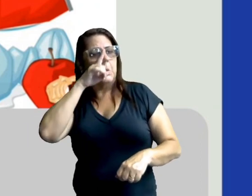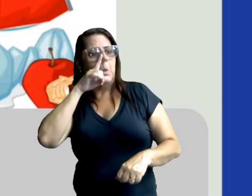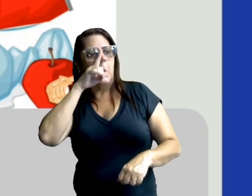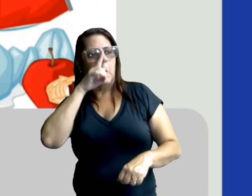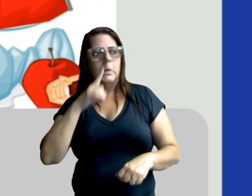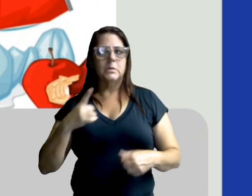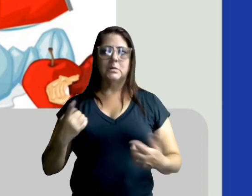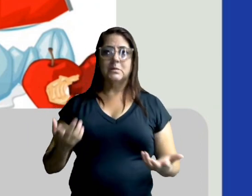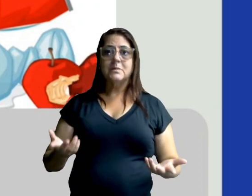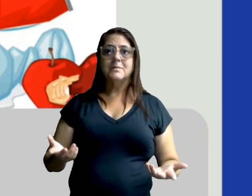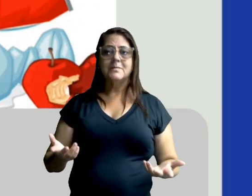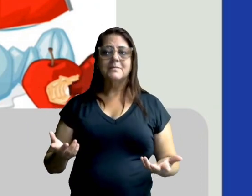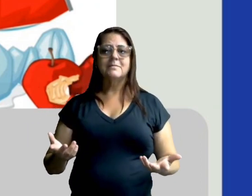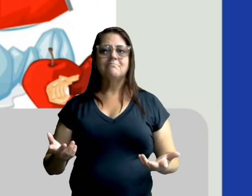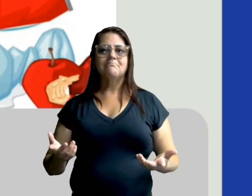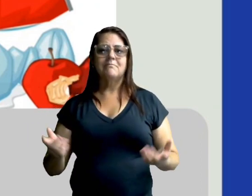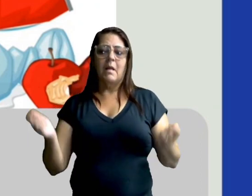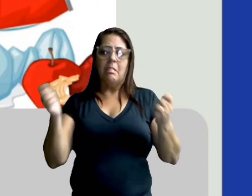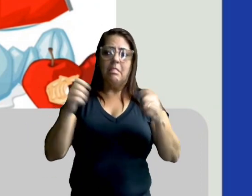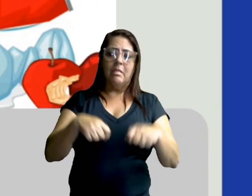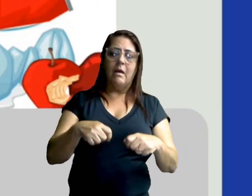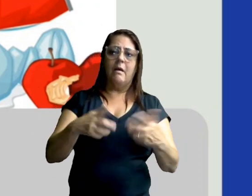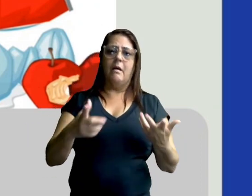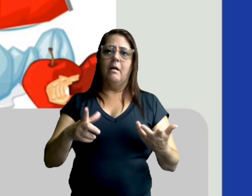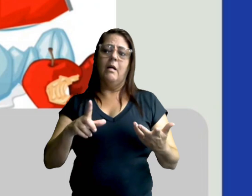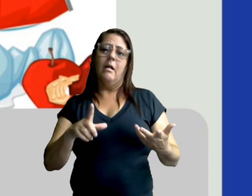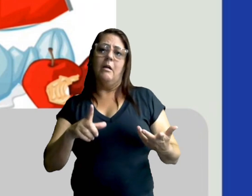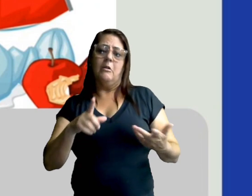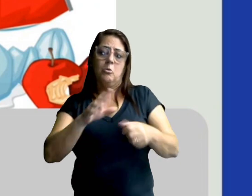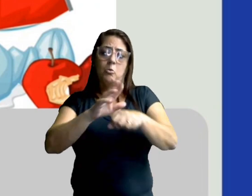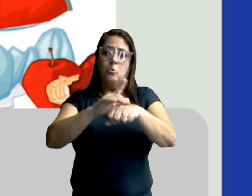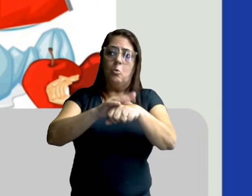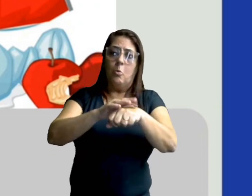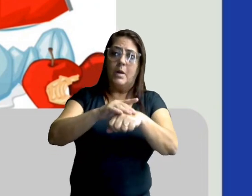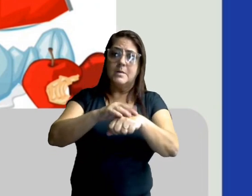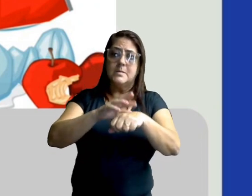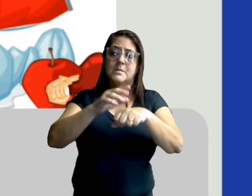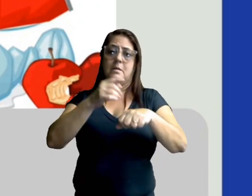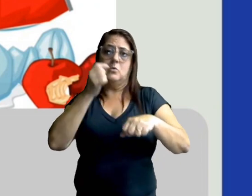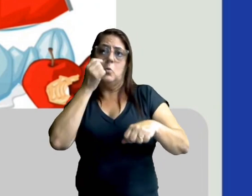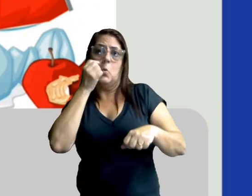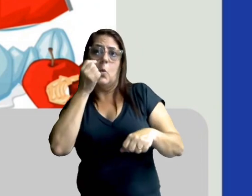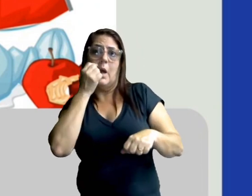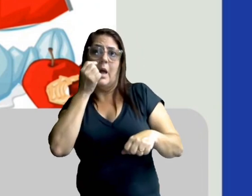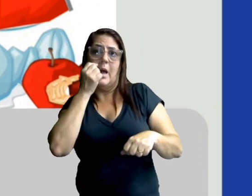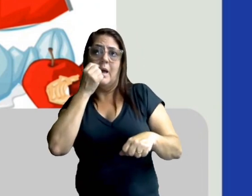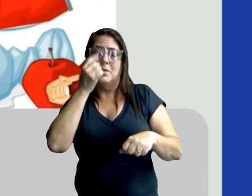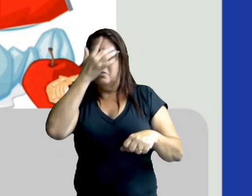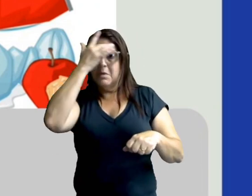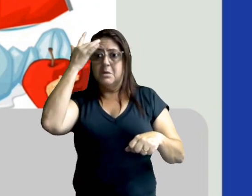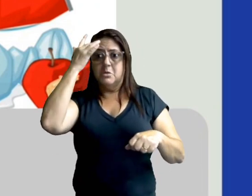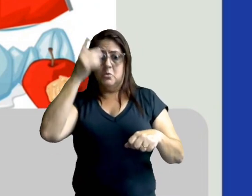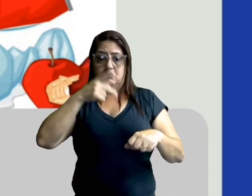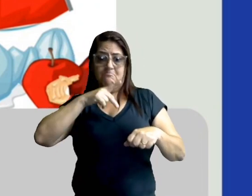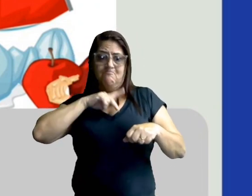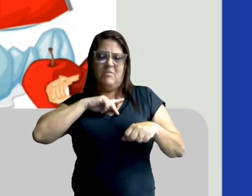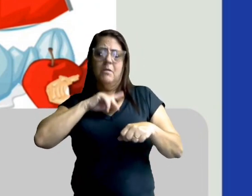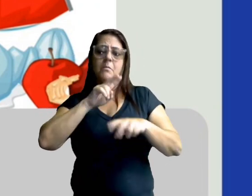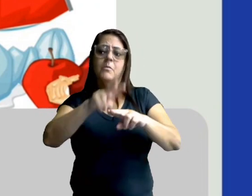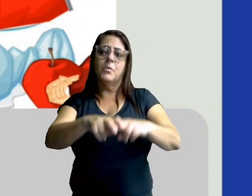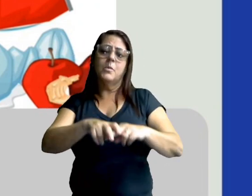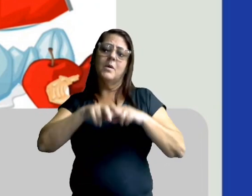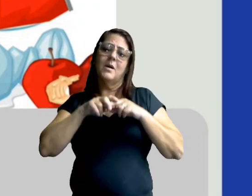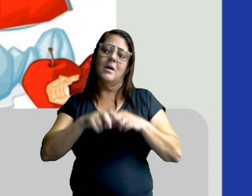Pode trazer muitas doenças, como a leptospirose, por exemplo, né, com a doença aí que está atingindo muitas pessoas por